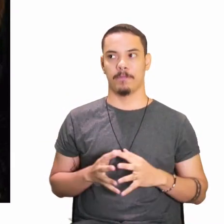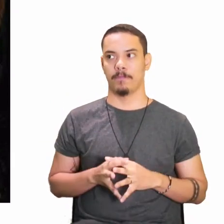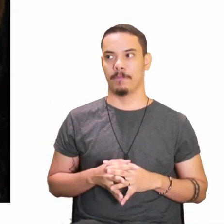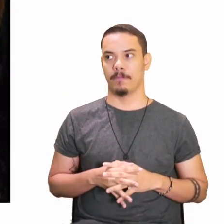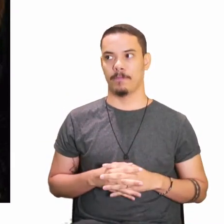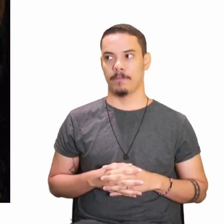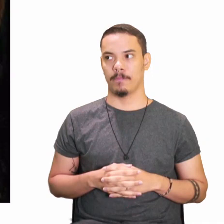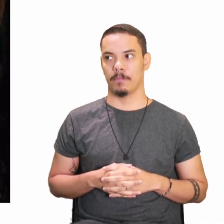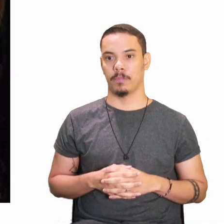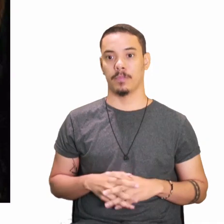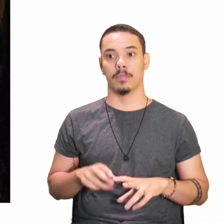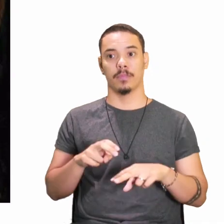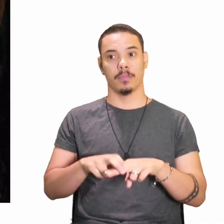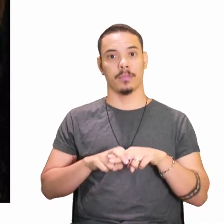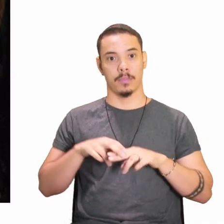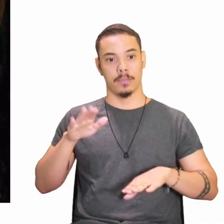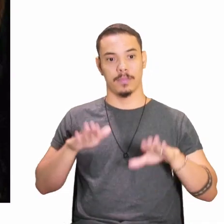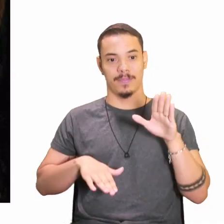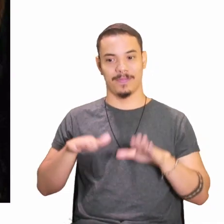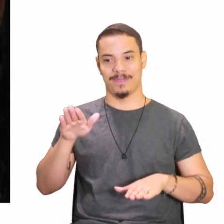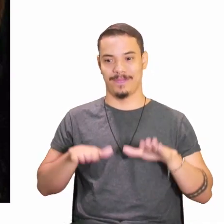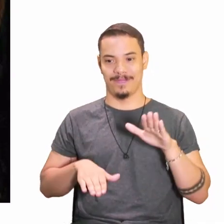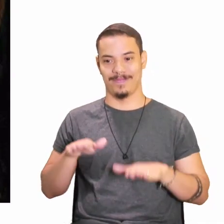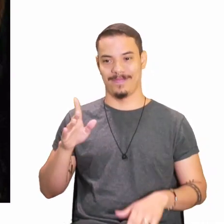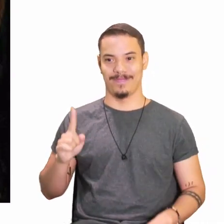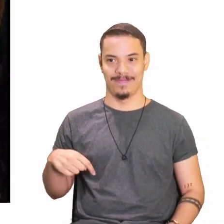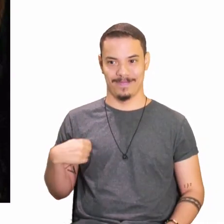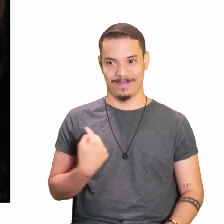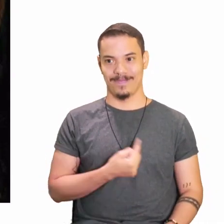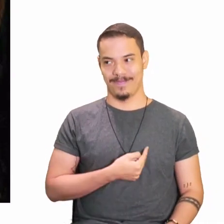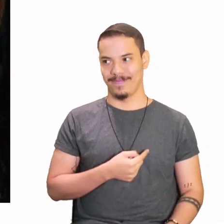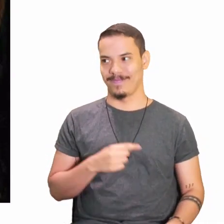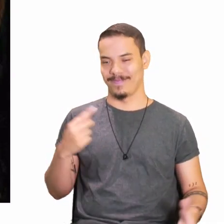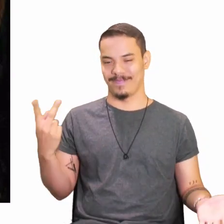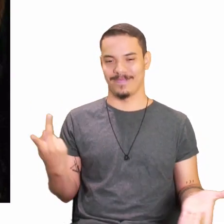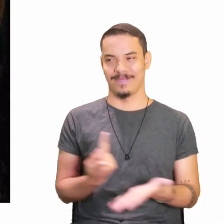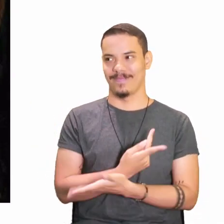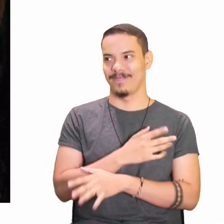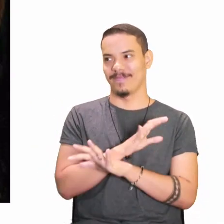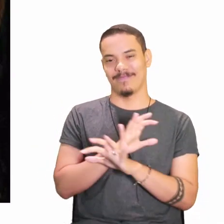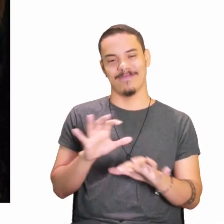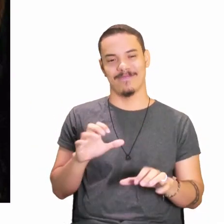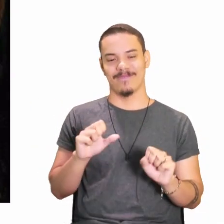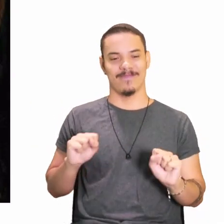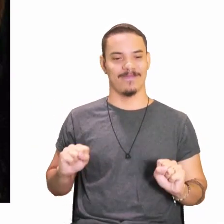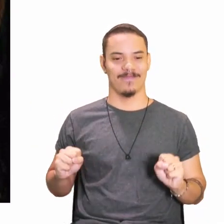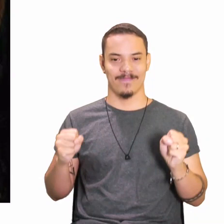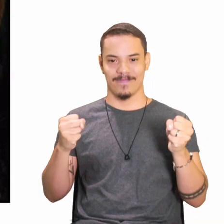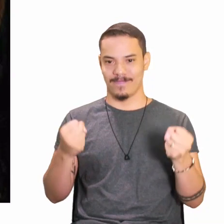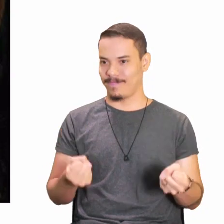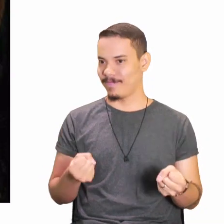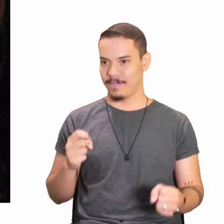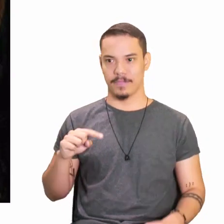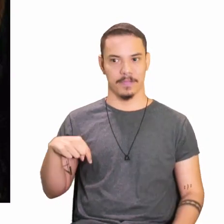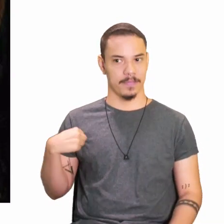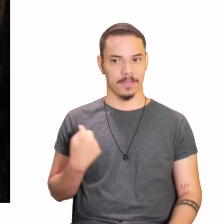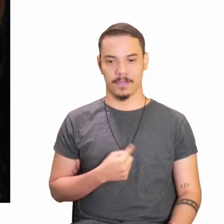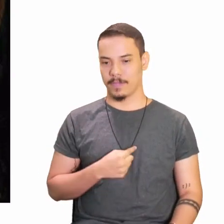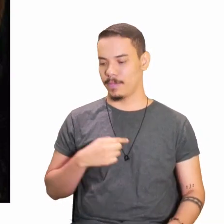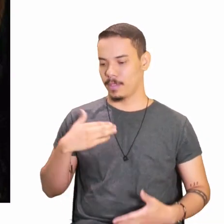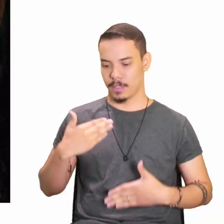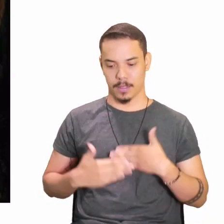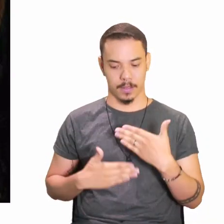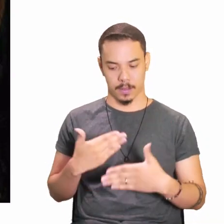é amadinho às vezes a gente tem que passar por isso né mas é assim mesmo vai criando carro a gente segue para frente